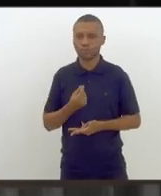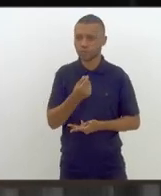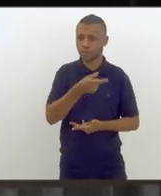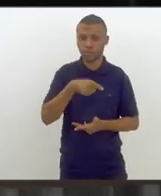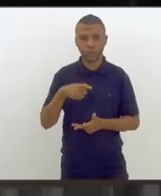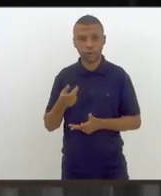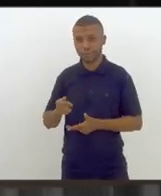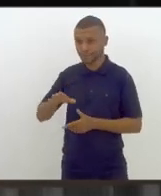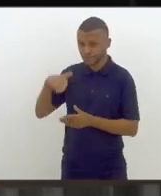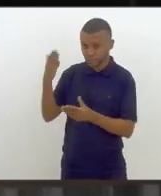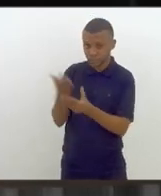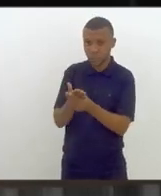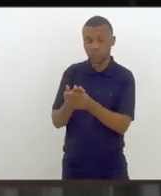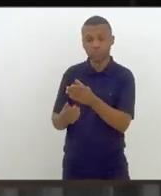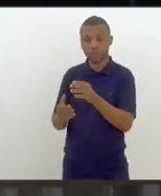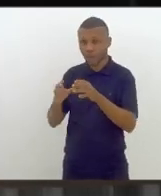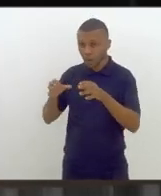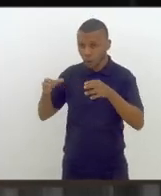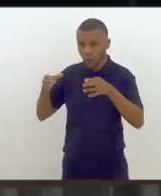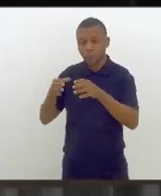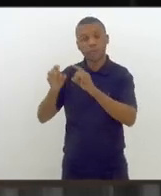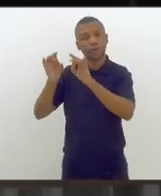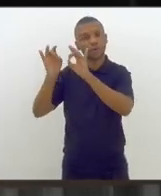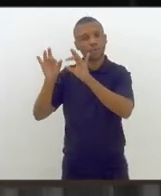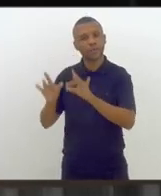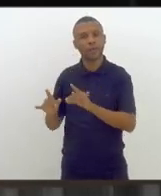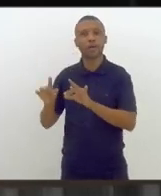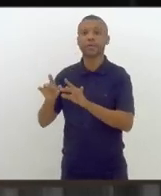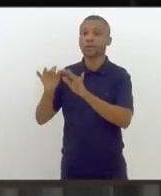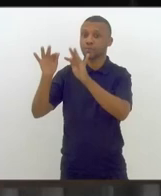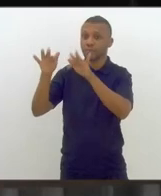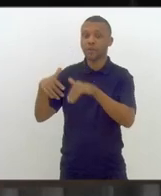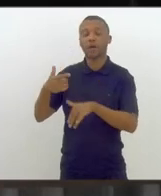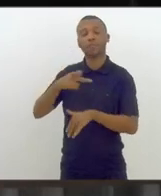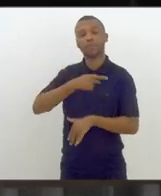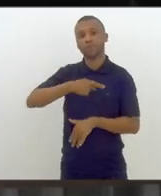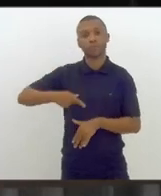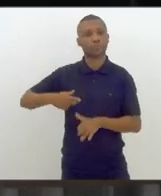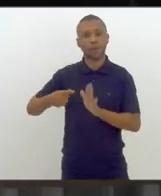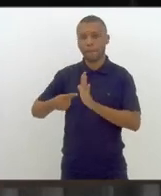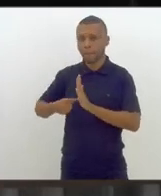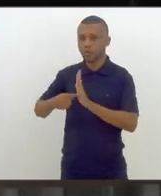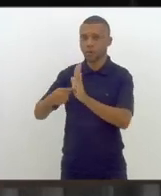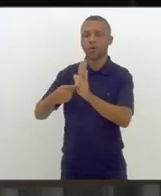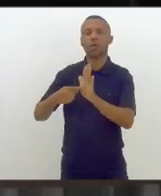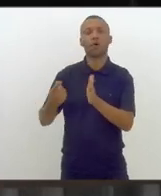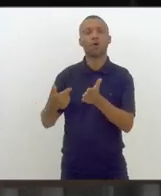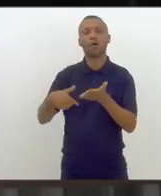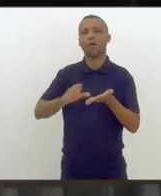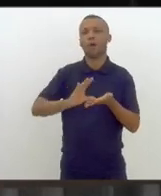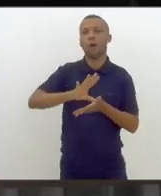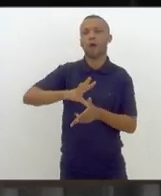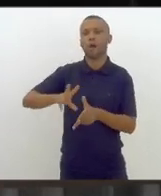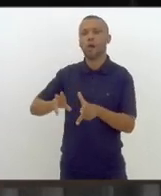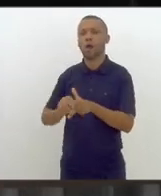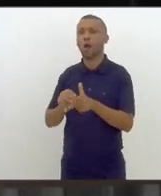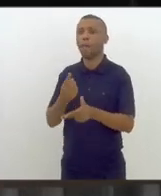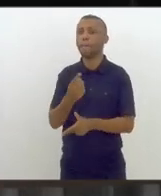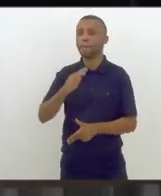comissão especial e que, ao final, presidida por mim, apontou o desvio de dinheiro público no valor